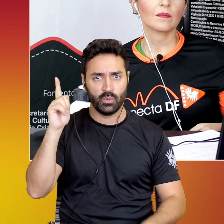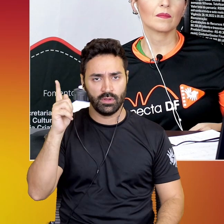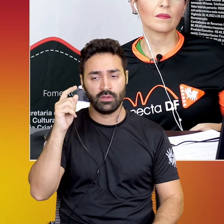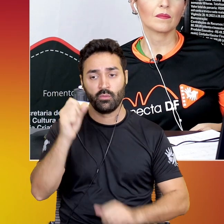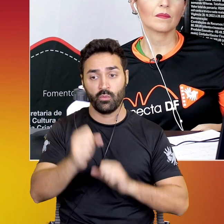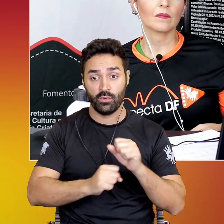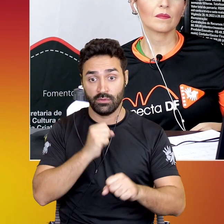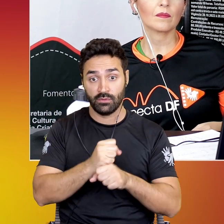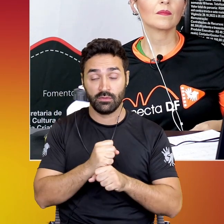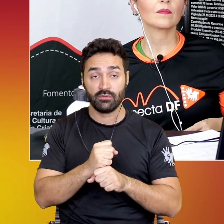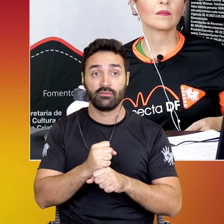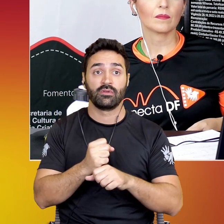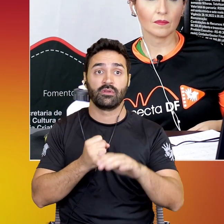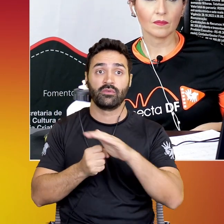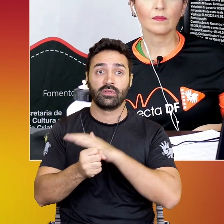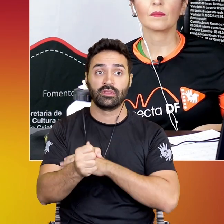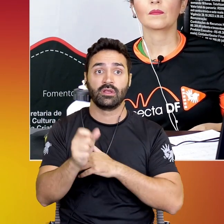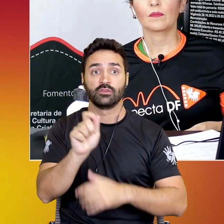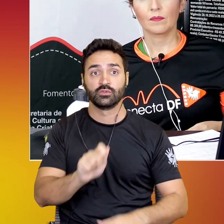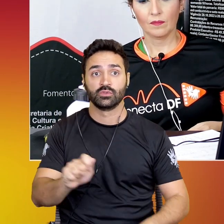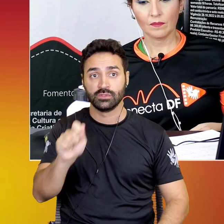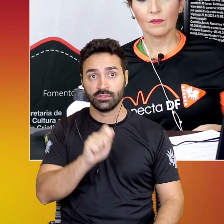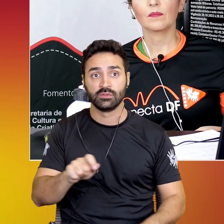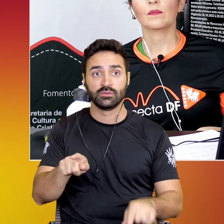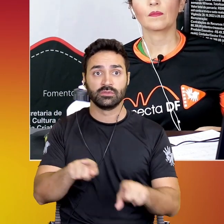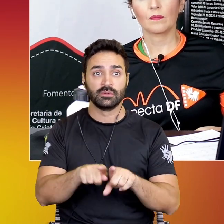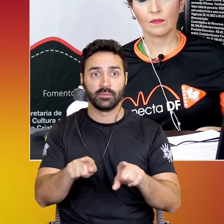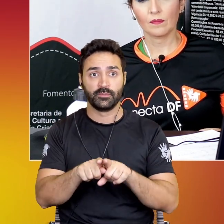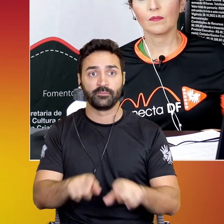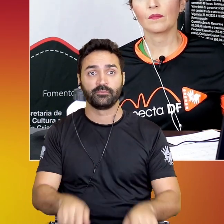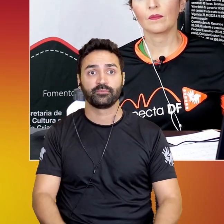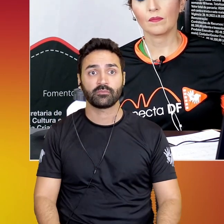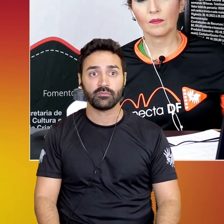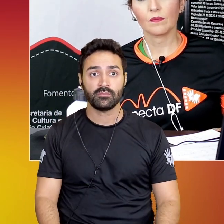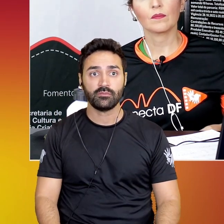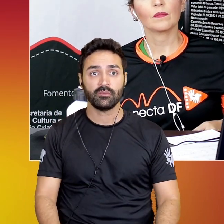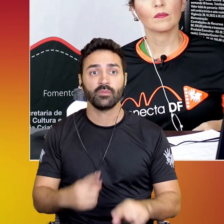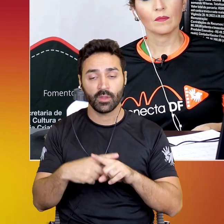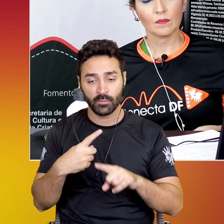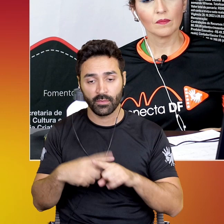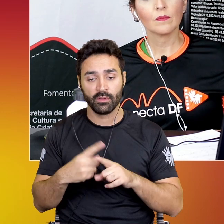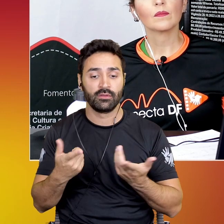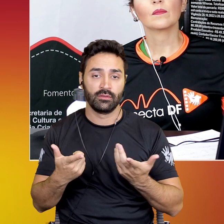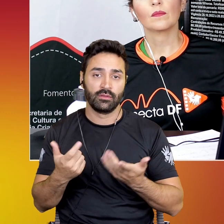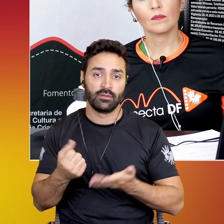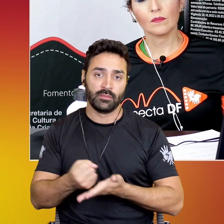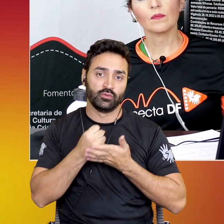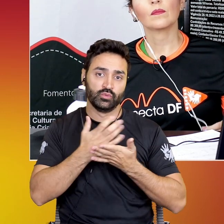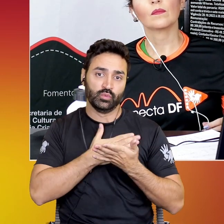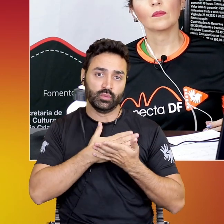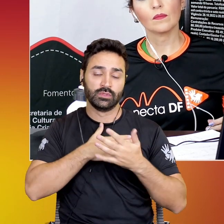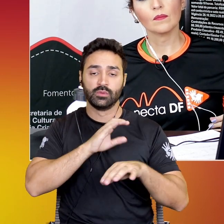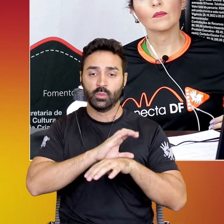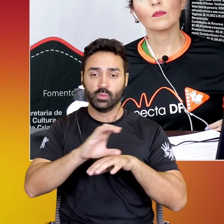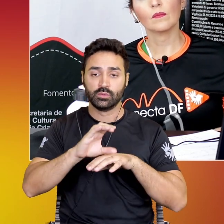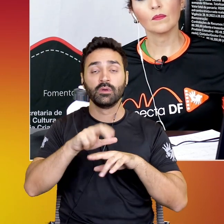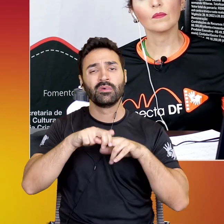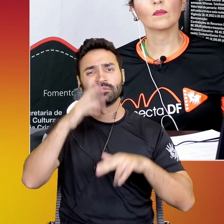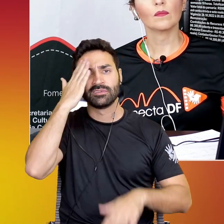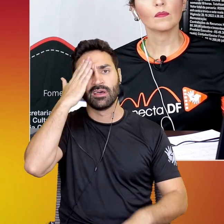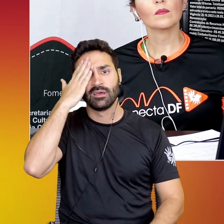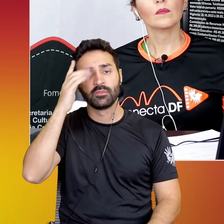vou entrar na associação também, até mesmo porque ajuda no complemento do meu curso. A gente sabe que as